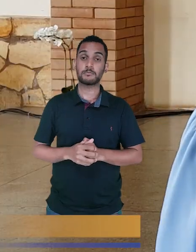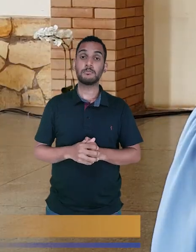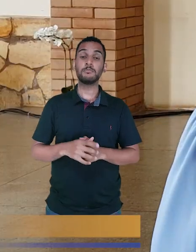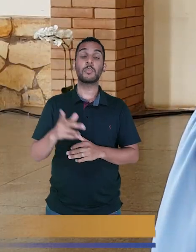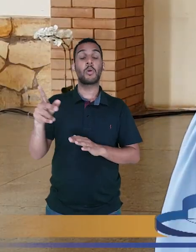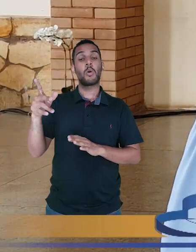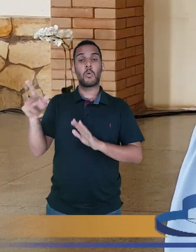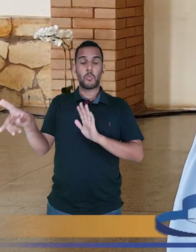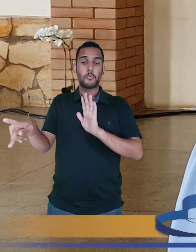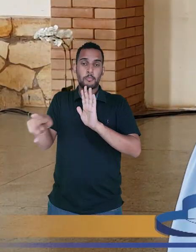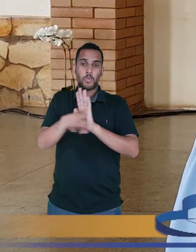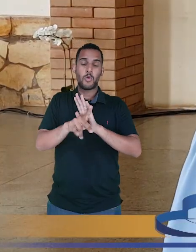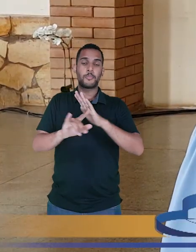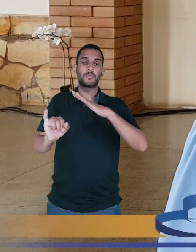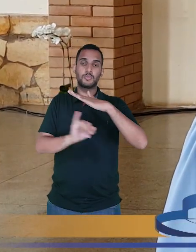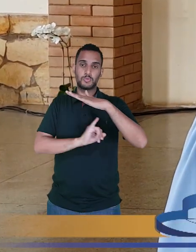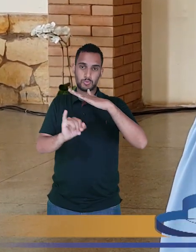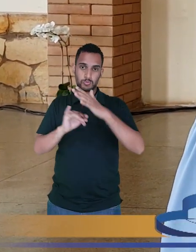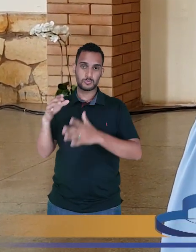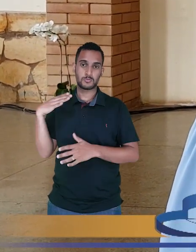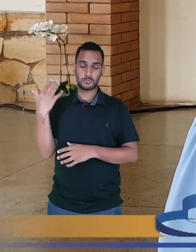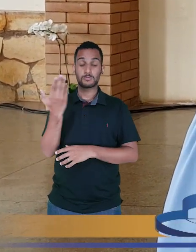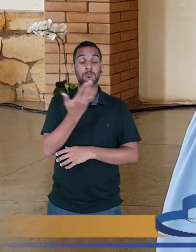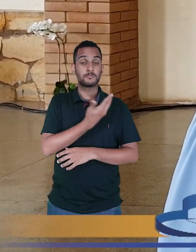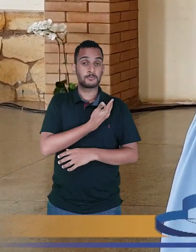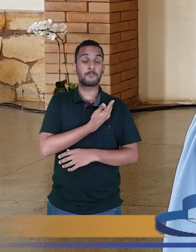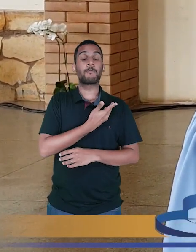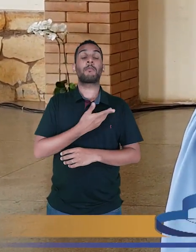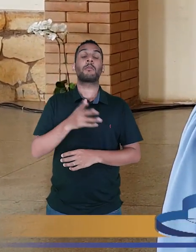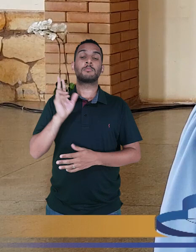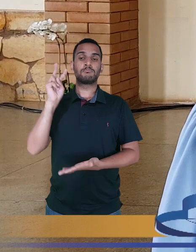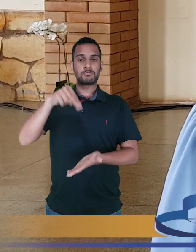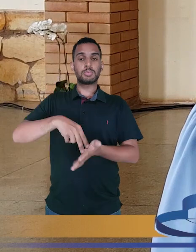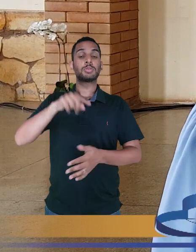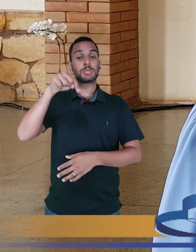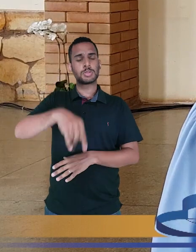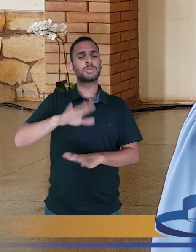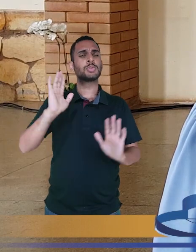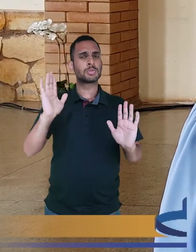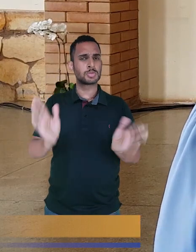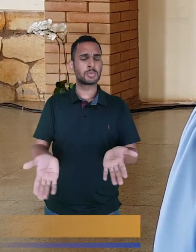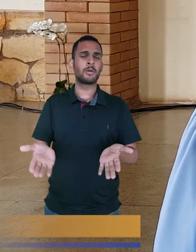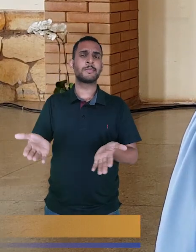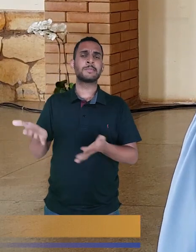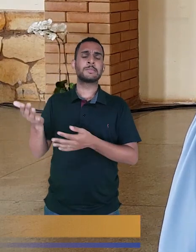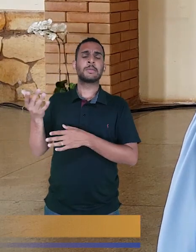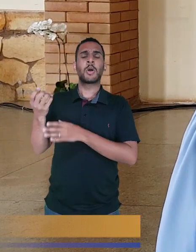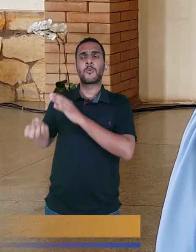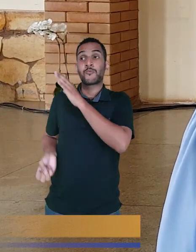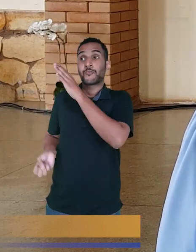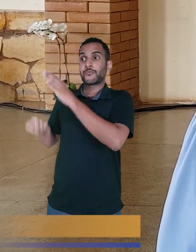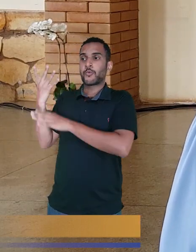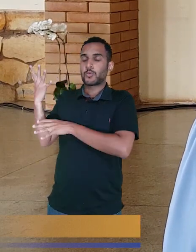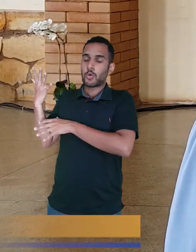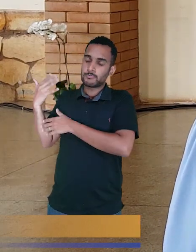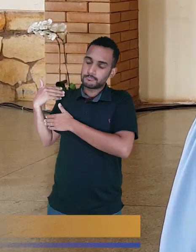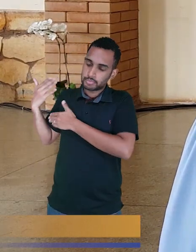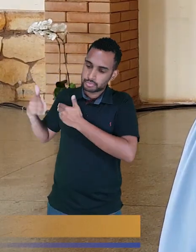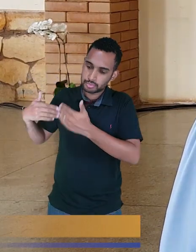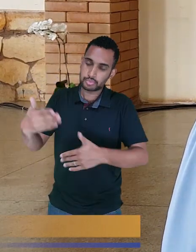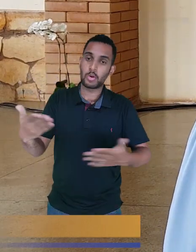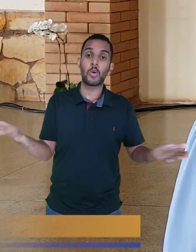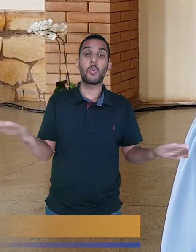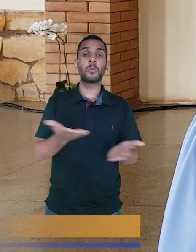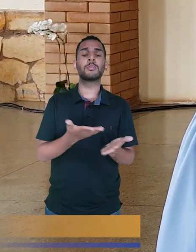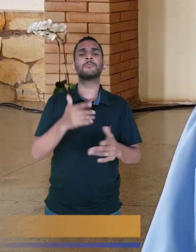Nosso instituto, o Instituto das Irmãs Catequistas, se faz presente aqui nesta comunidade desde a